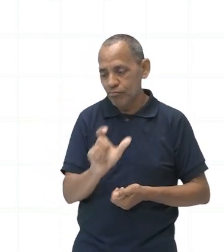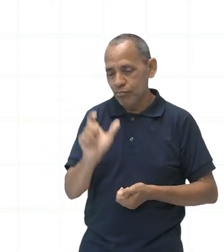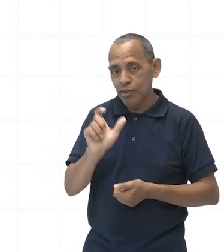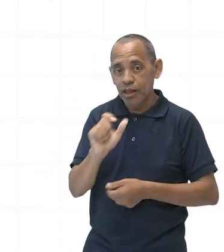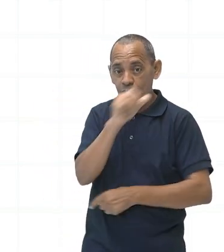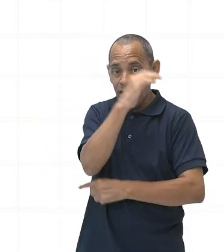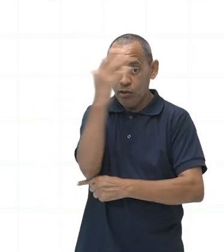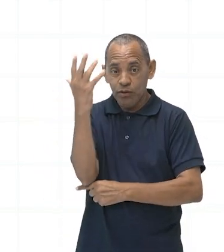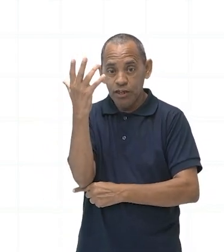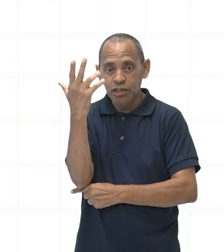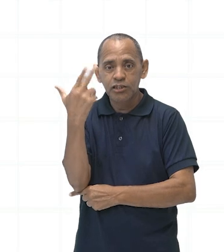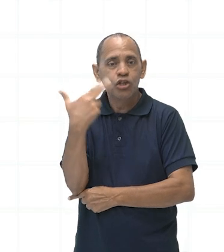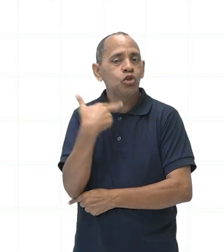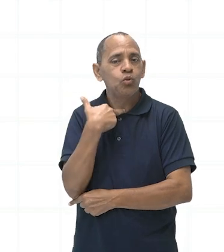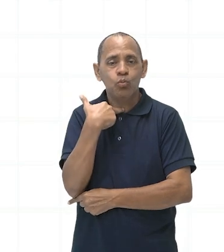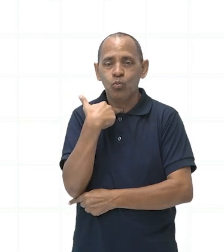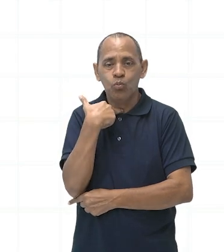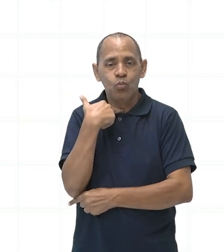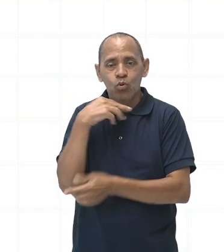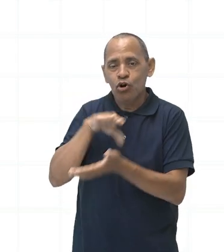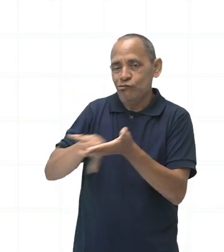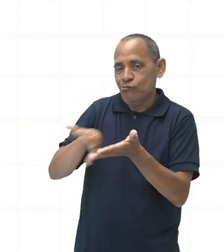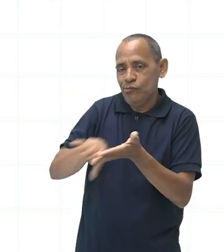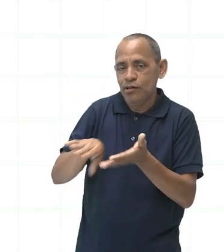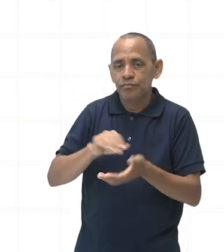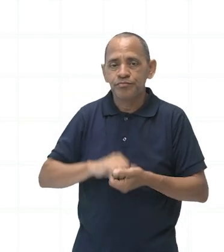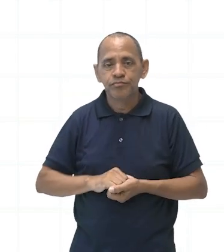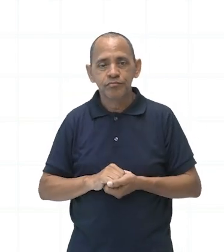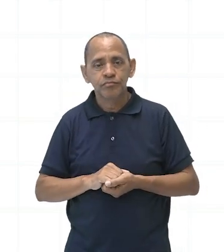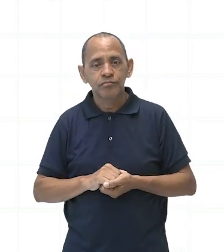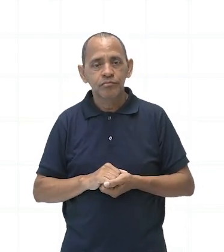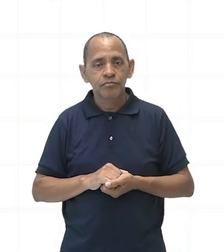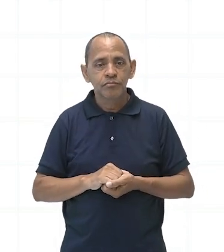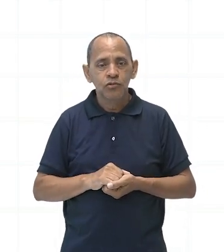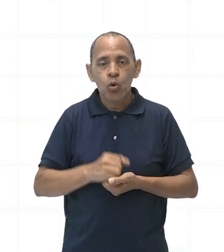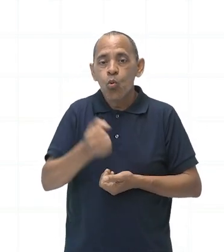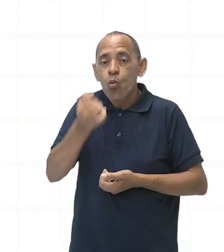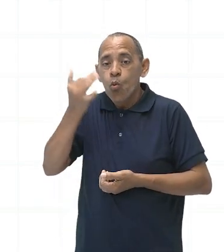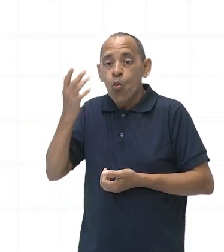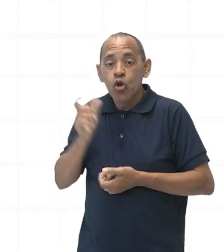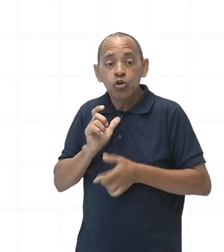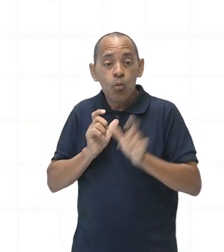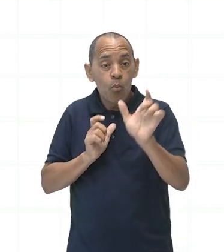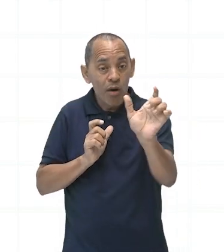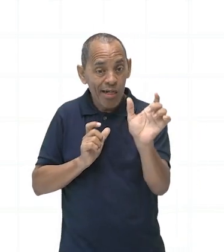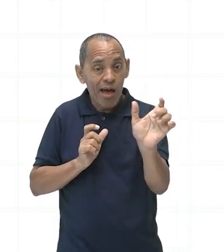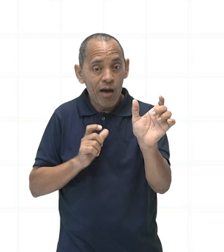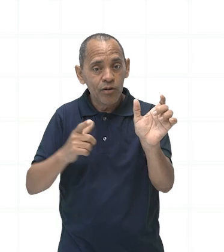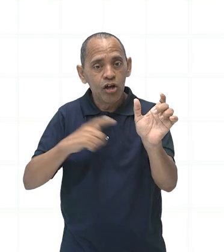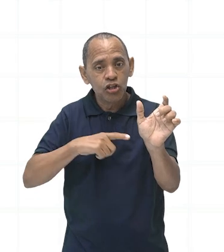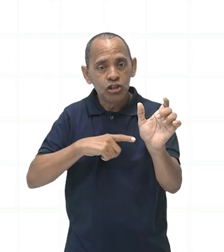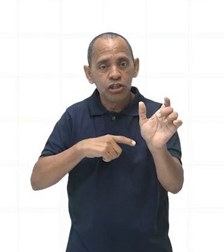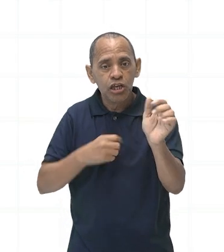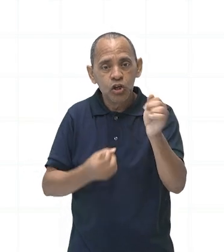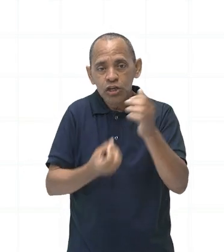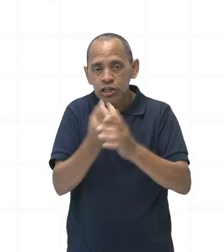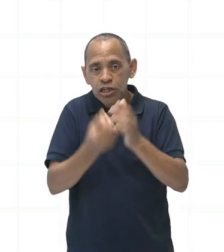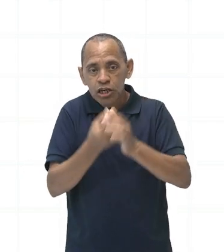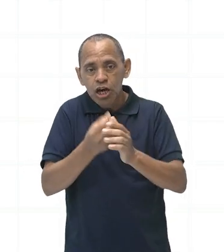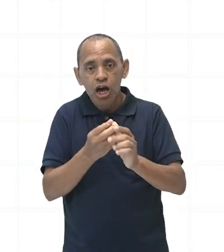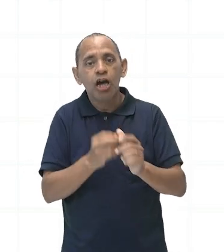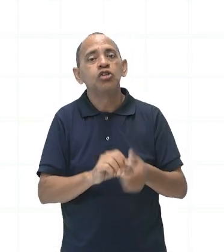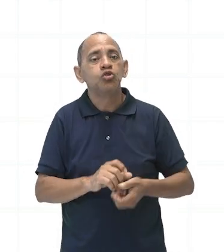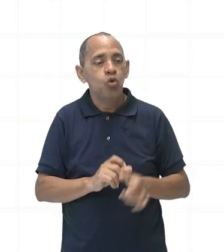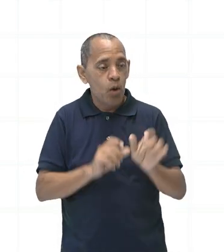ser retirada. Quantas palavras aí eu tenho formando o núcleo desse sujeito? Percebam quantos núcleos eu